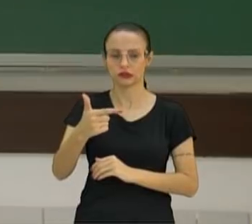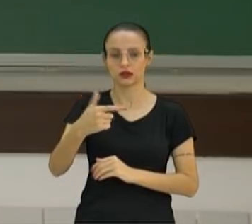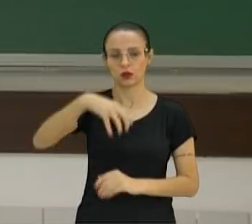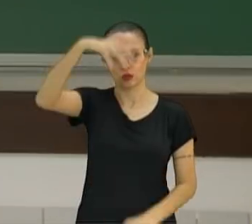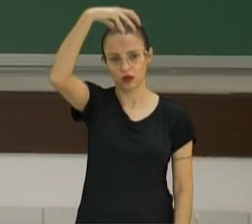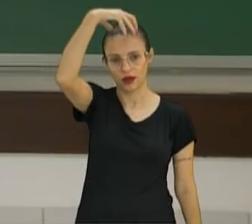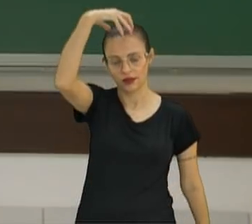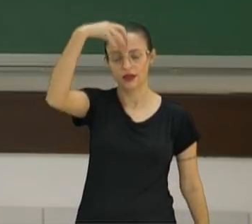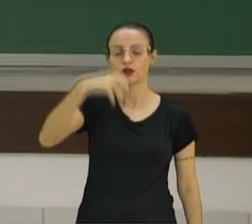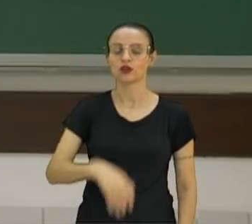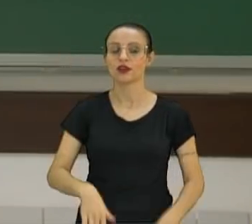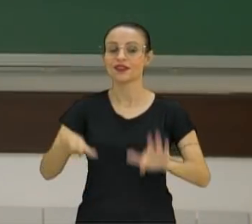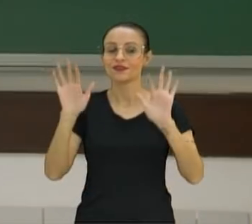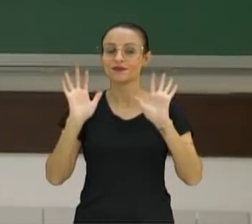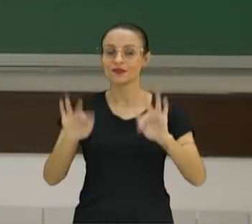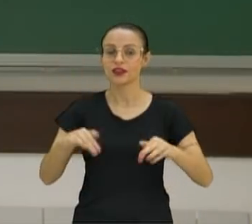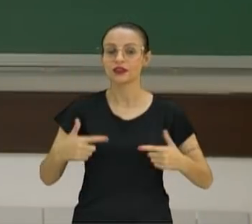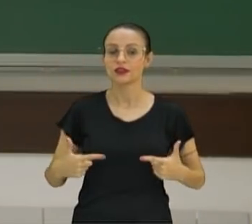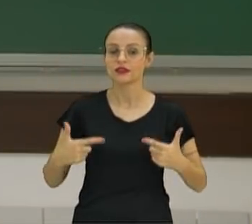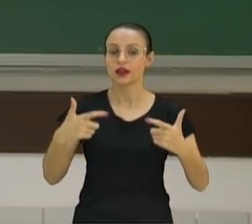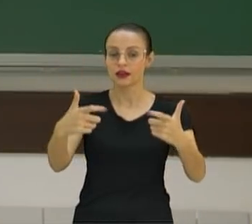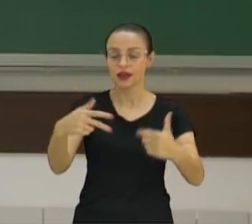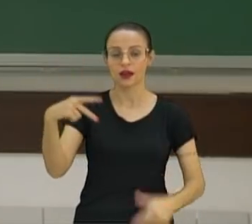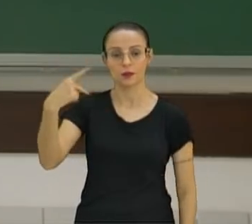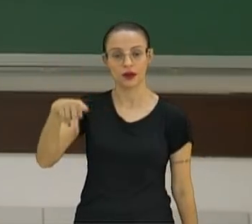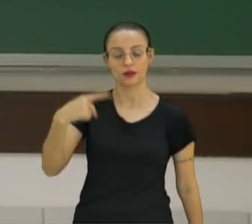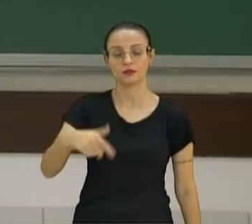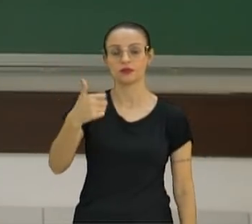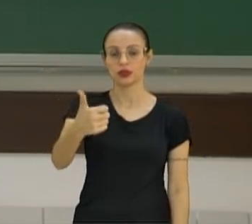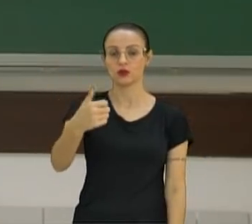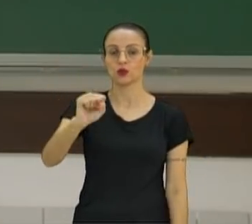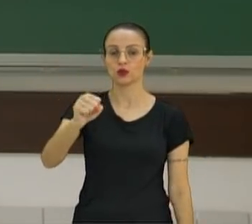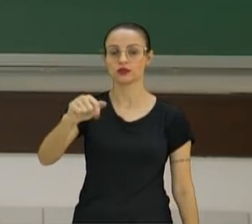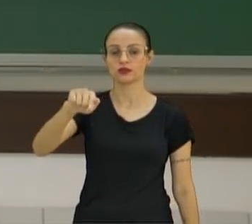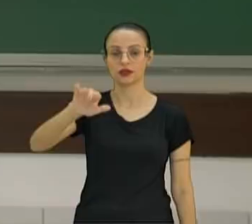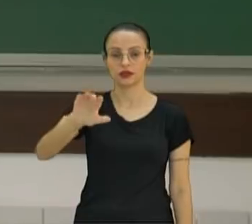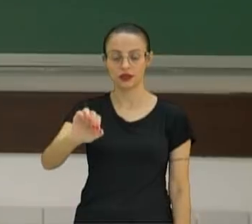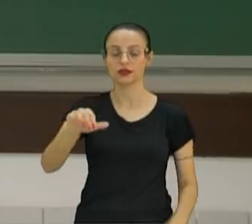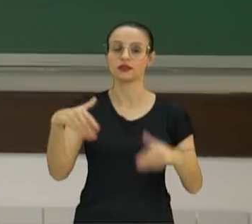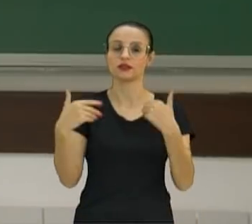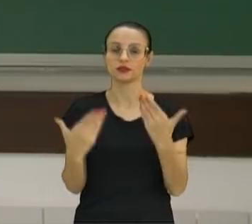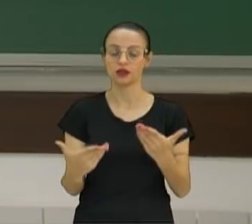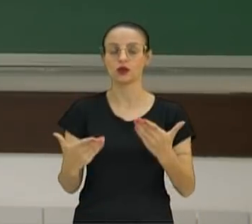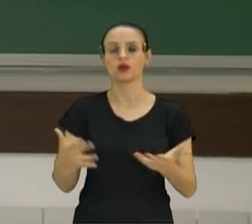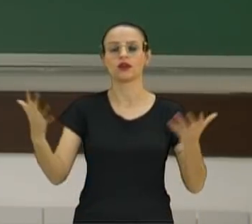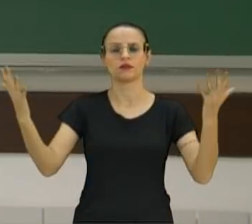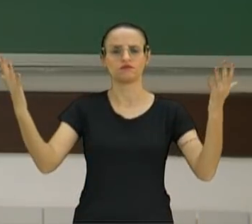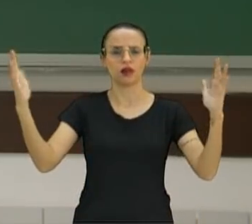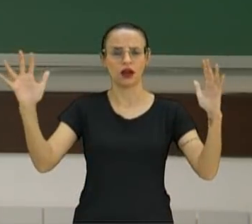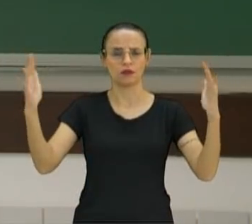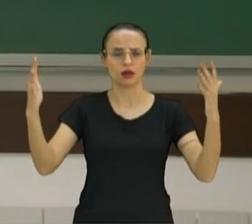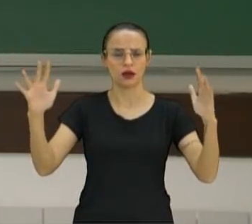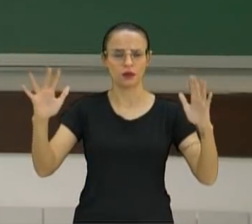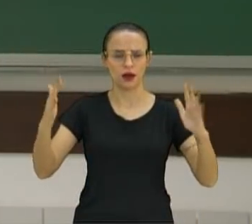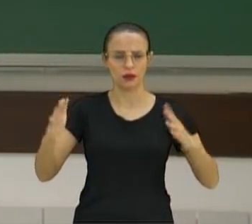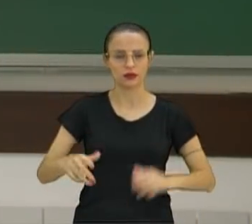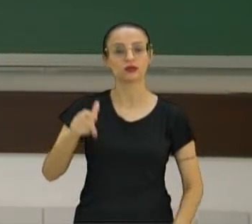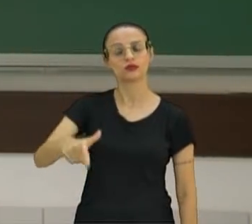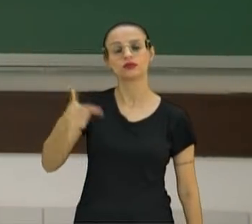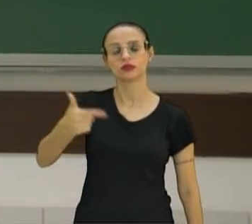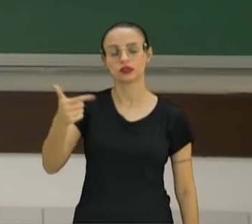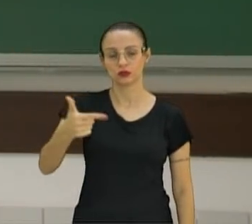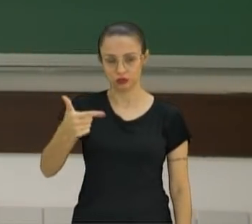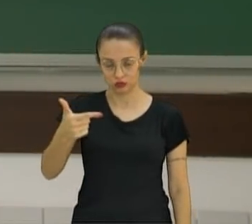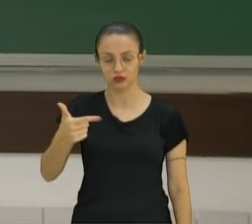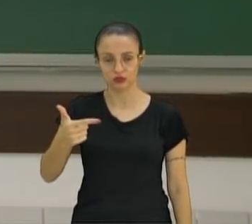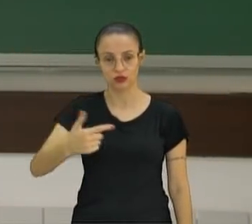70. Com o fim da Guerra do Paraguai, em 1870, a gente vai ter o declínio do Segundo Reinado e a